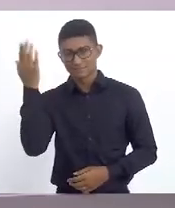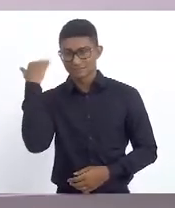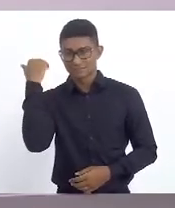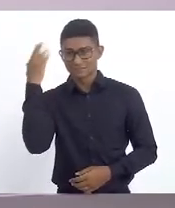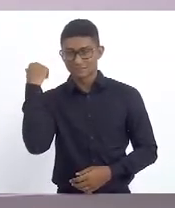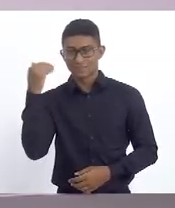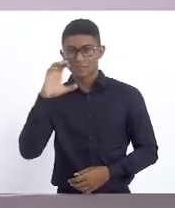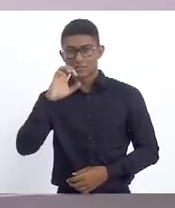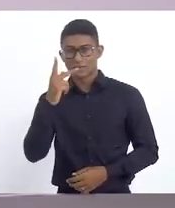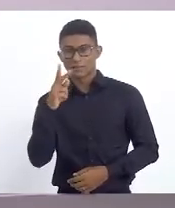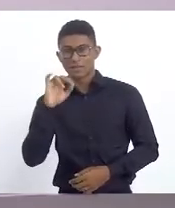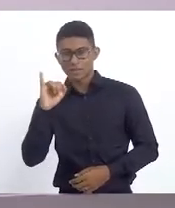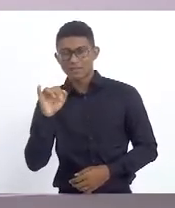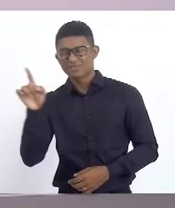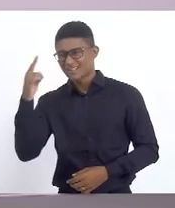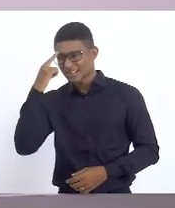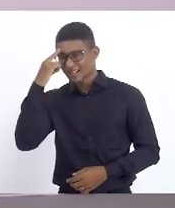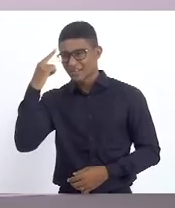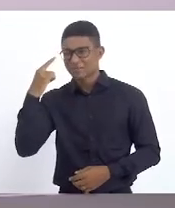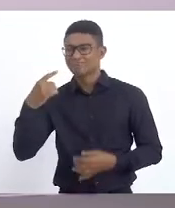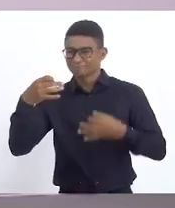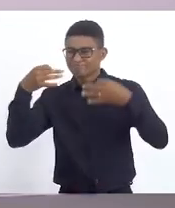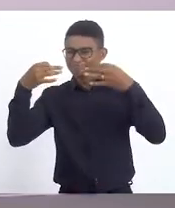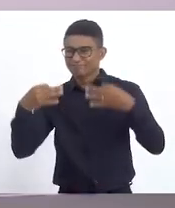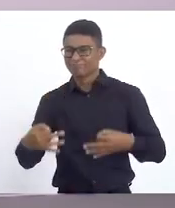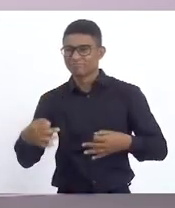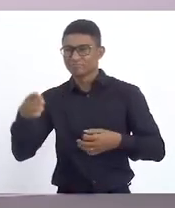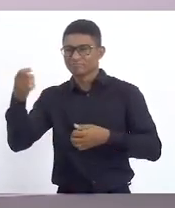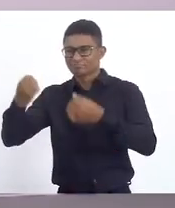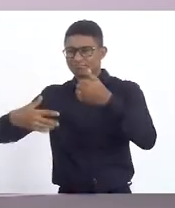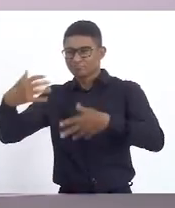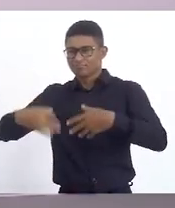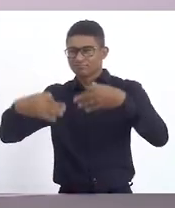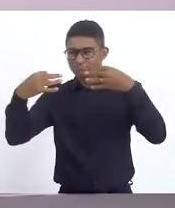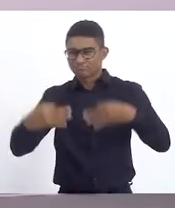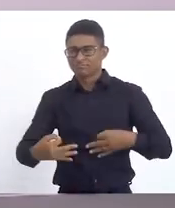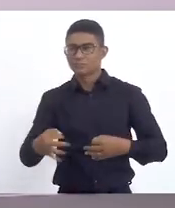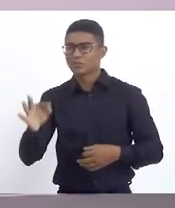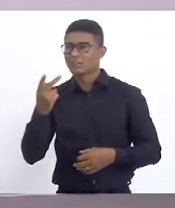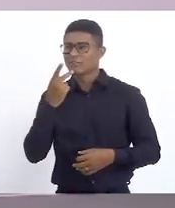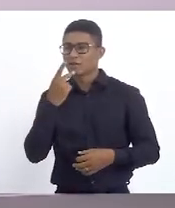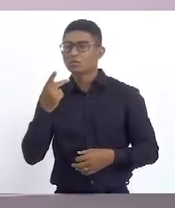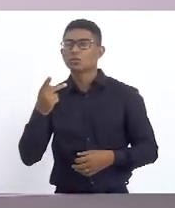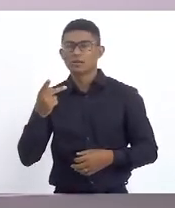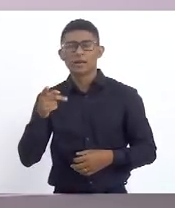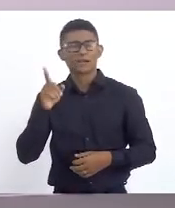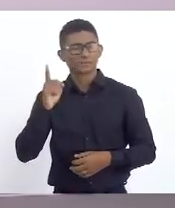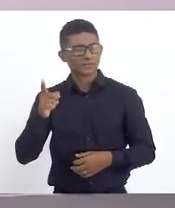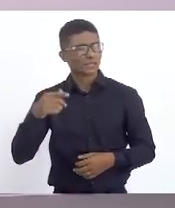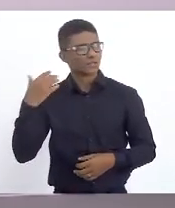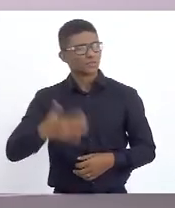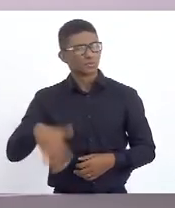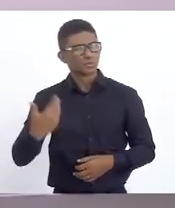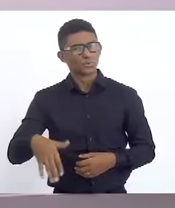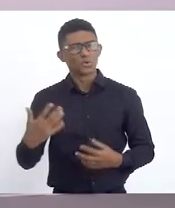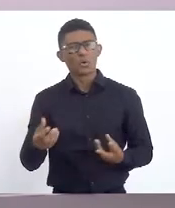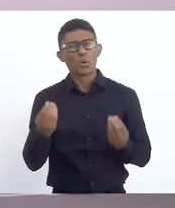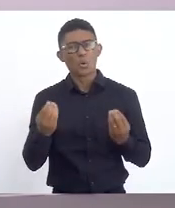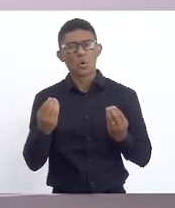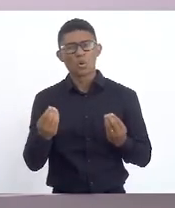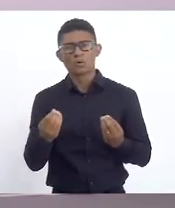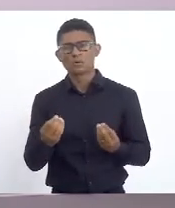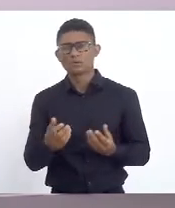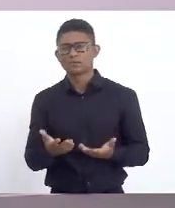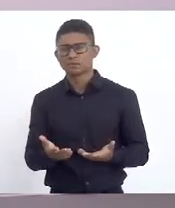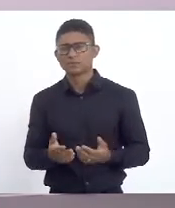Vossa Excelência lembrou muito bem, E você citou uma coisa que é um verdadeiro absurdo, Humberto